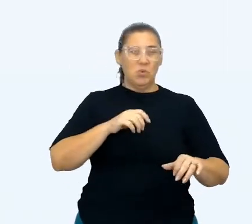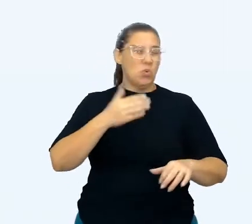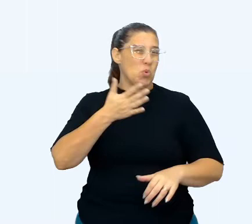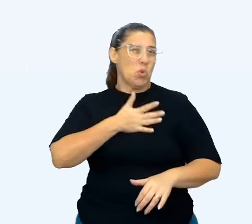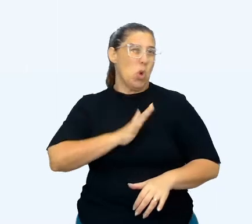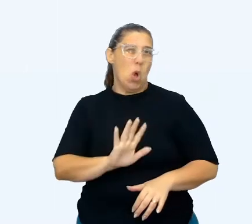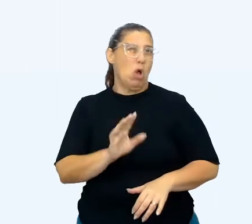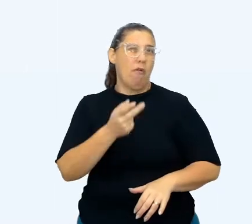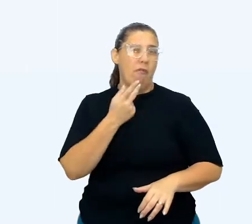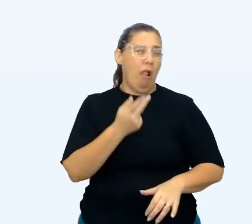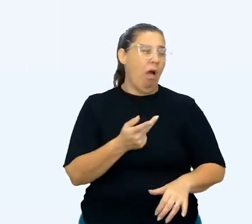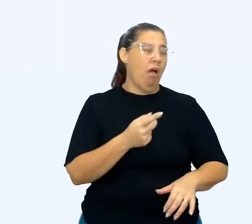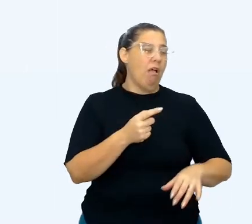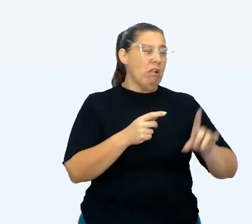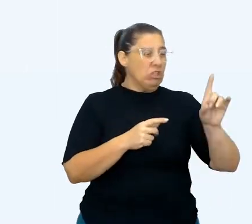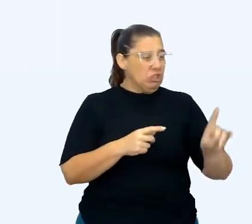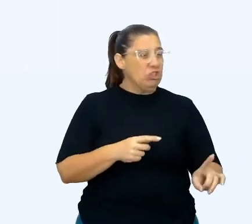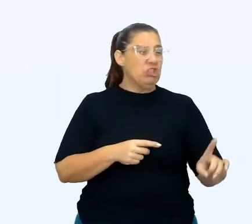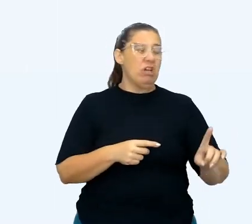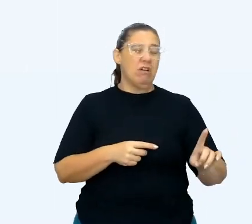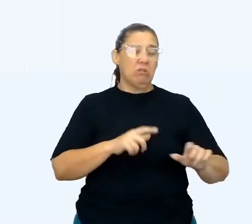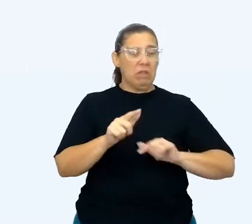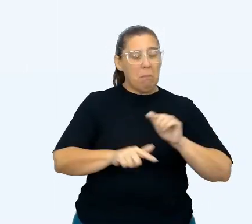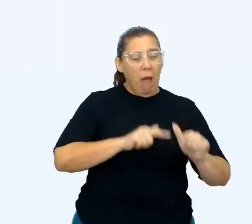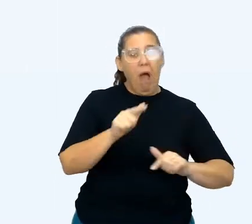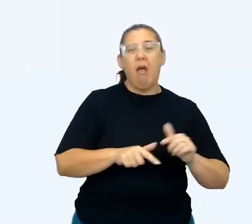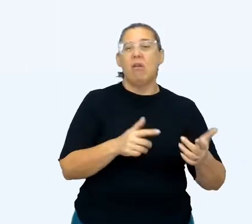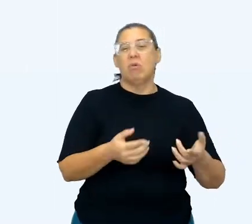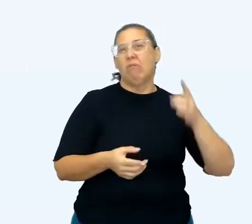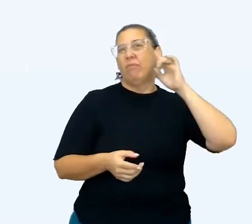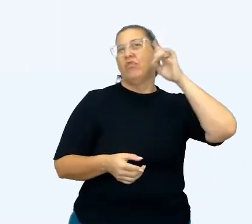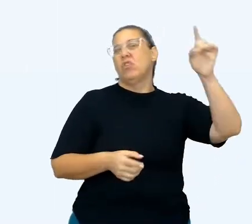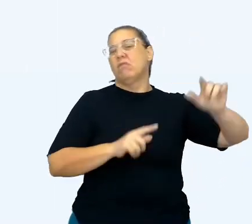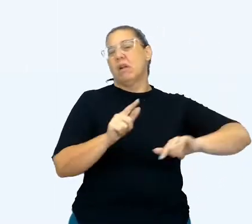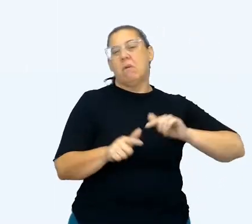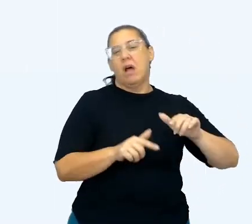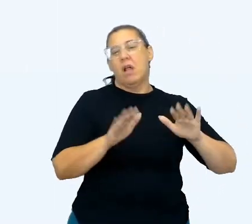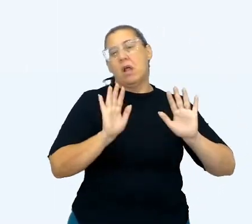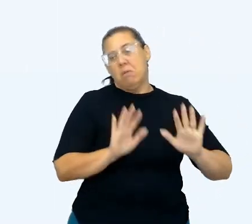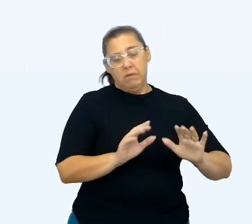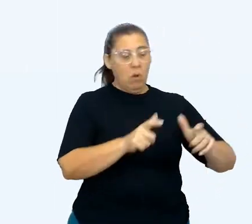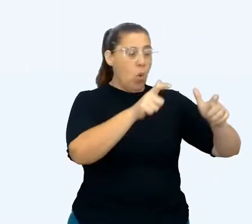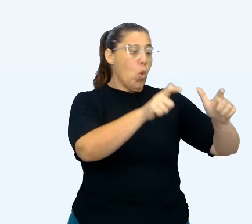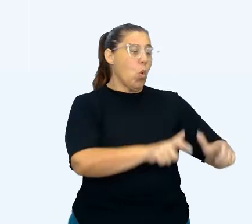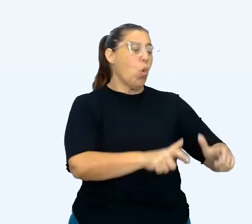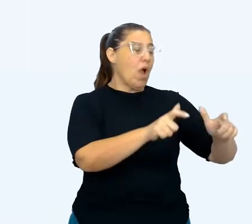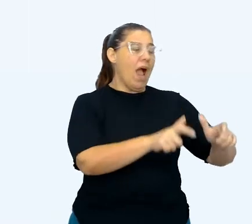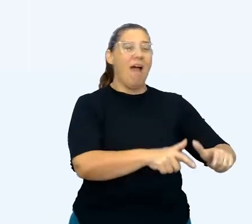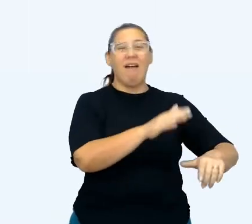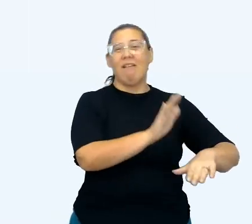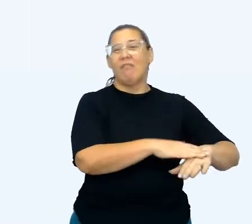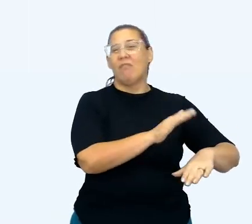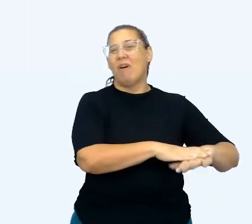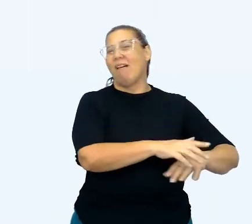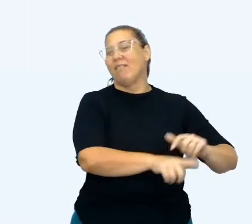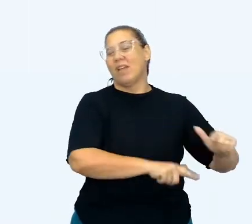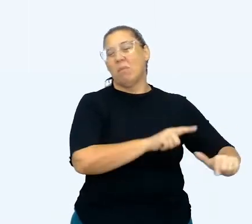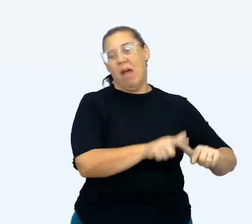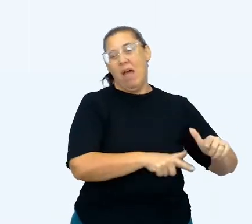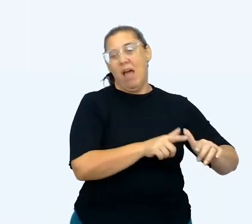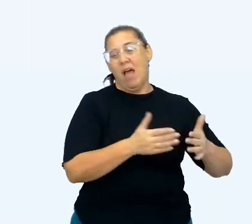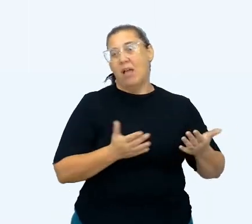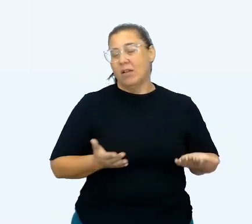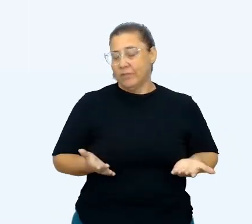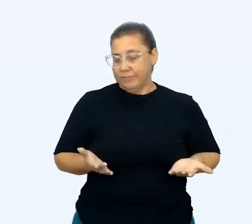data de Dia do Trabalho, porque trabalho pode significar o local onde se desempenha determinada função ou ainda representar